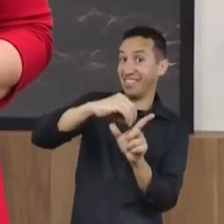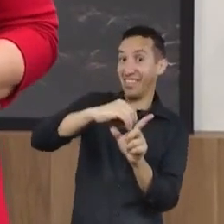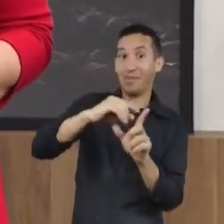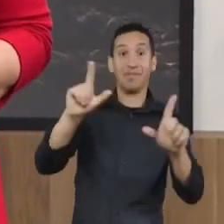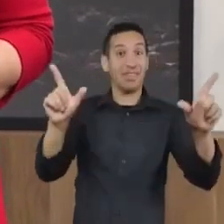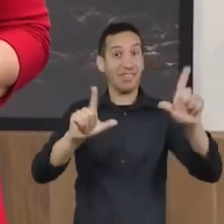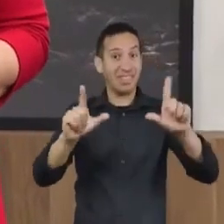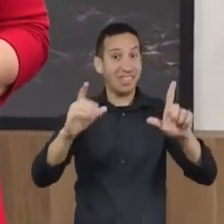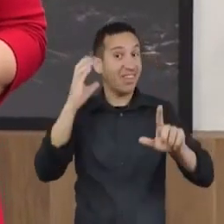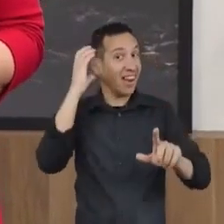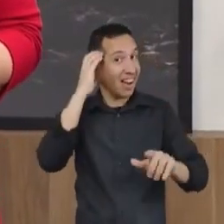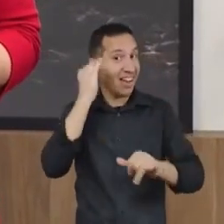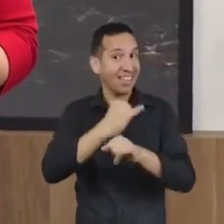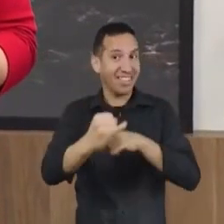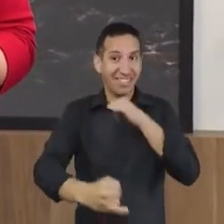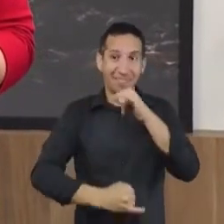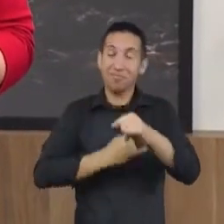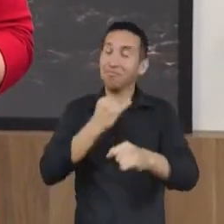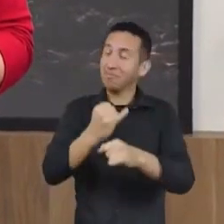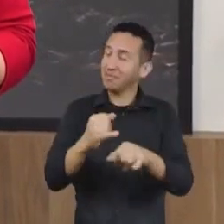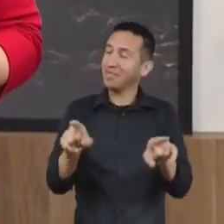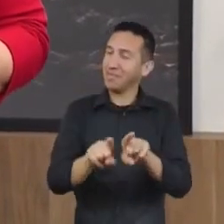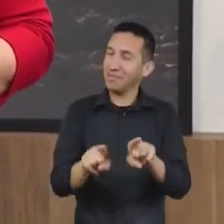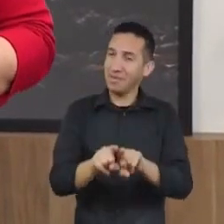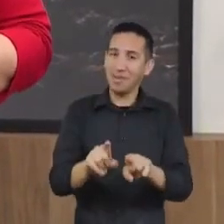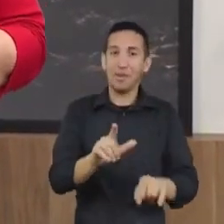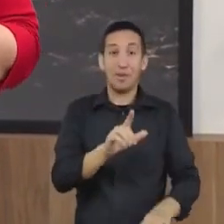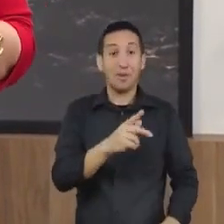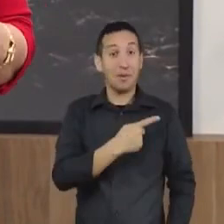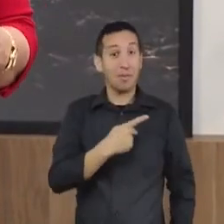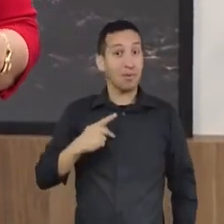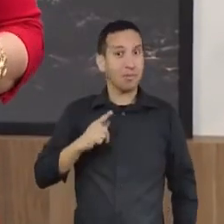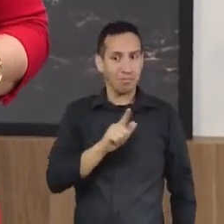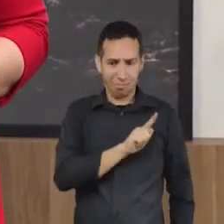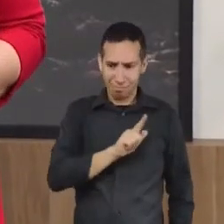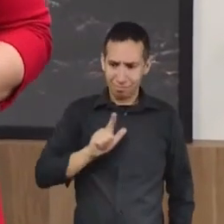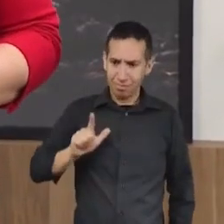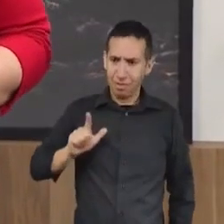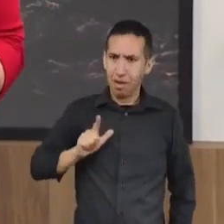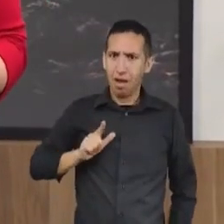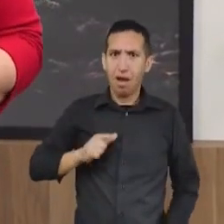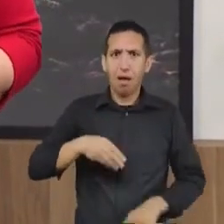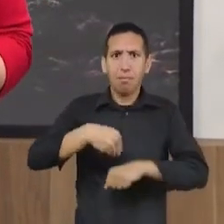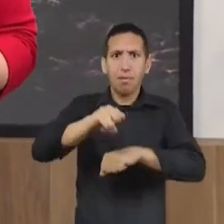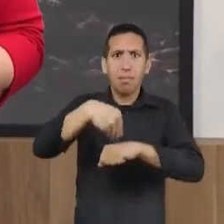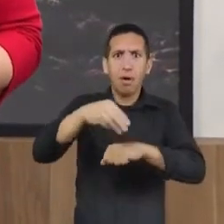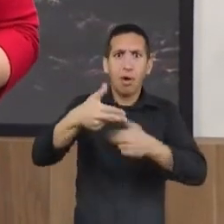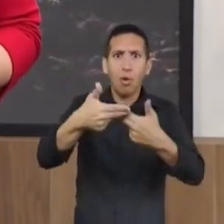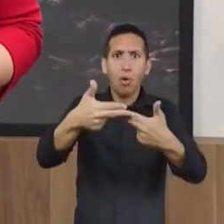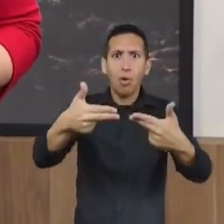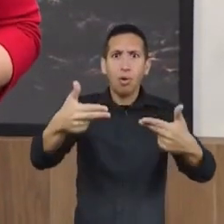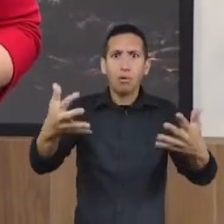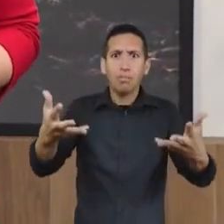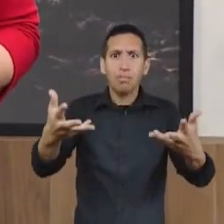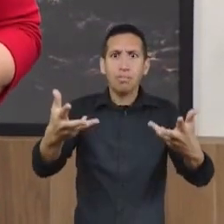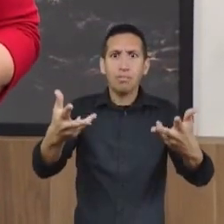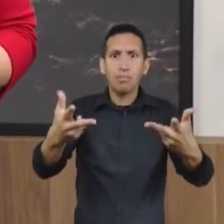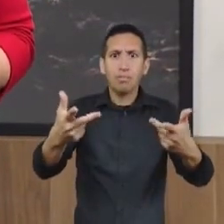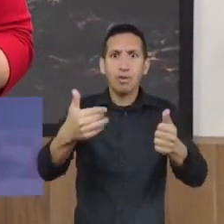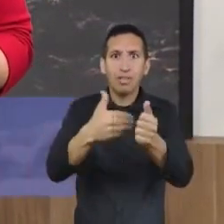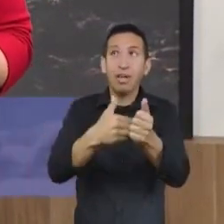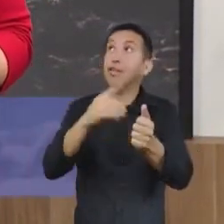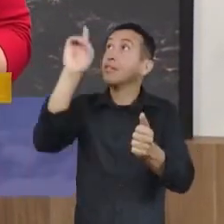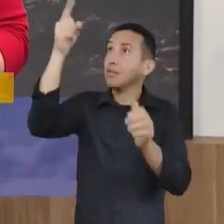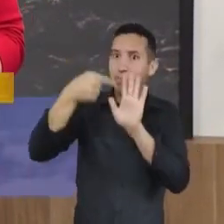encontros o pastor Luis Gonçalves tem nos ensinado sobre esse livro da Bíblia que é cheio de revelações de Cristo para nós hoje é o nosso